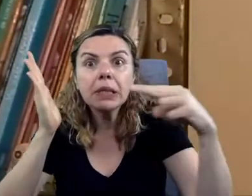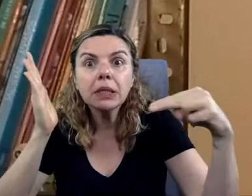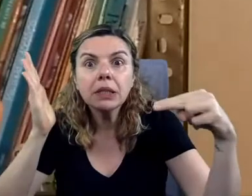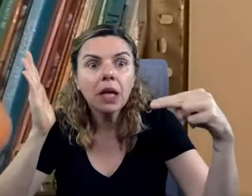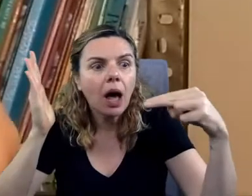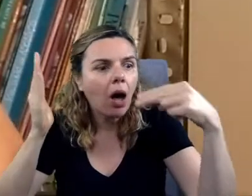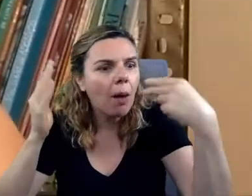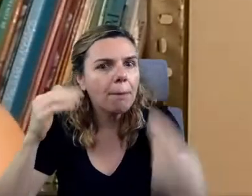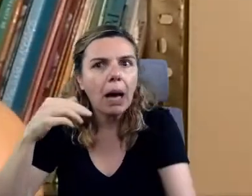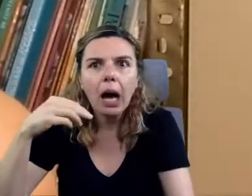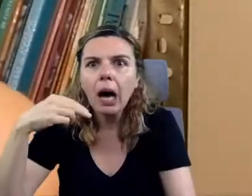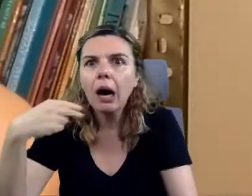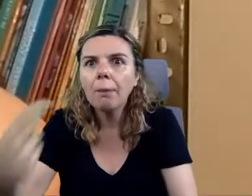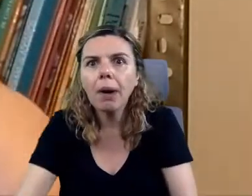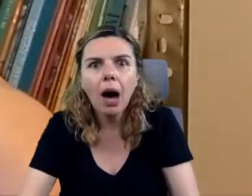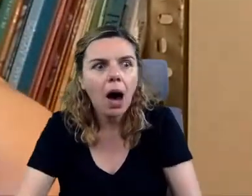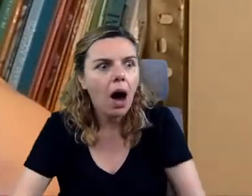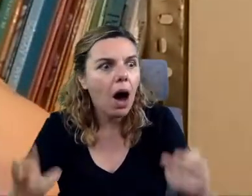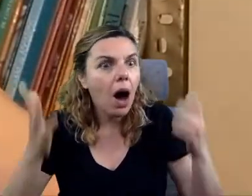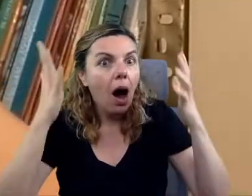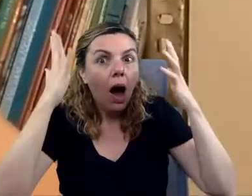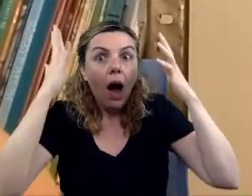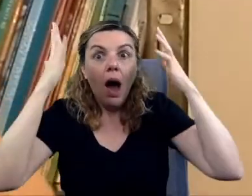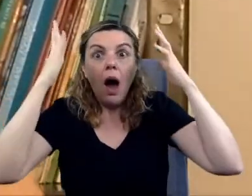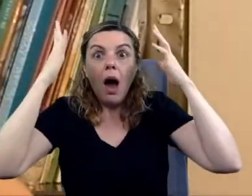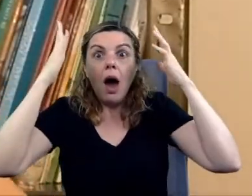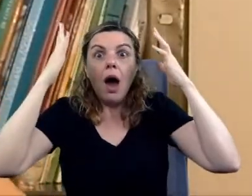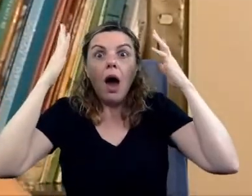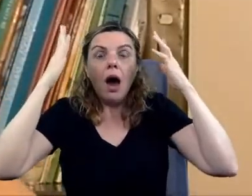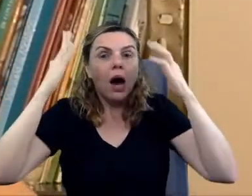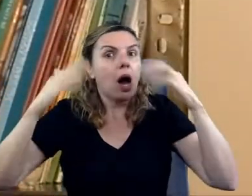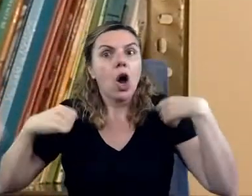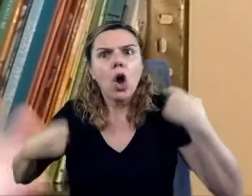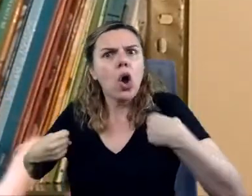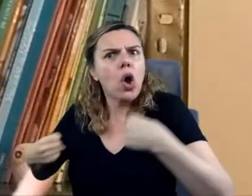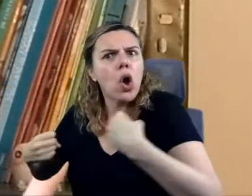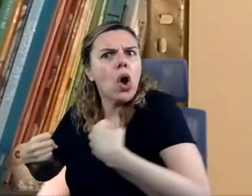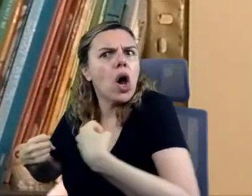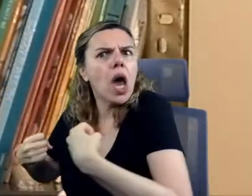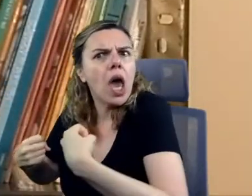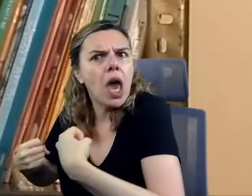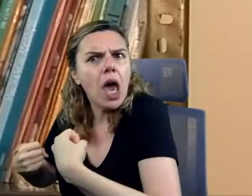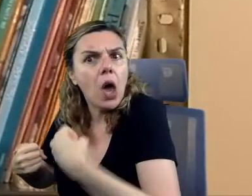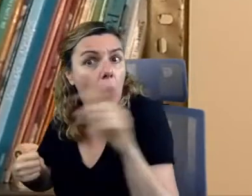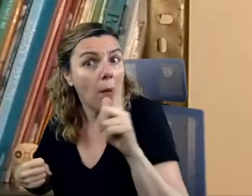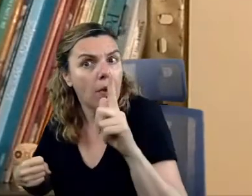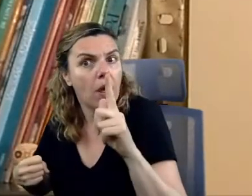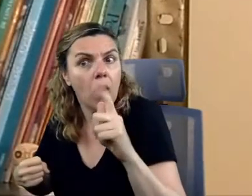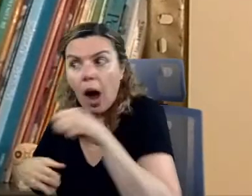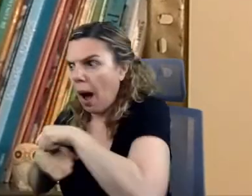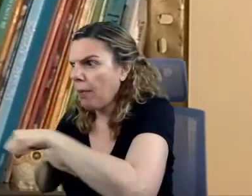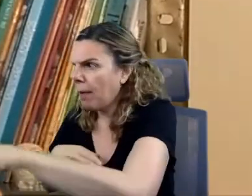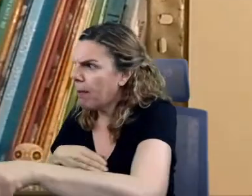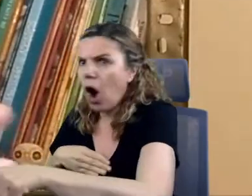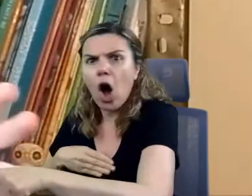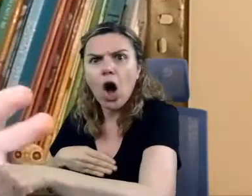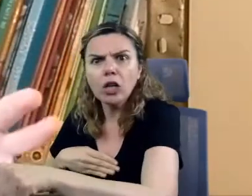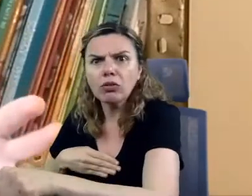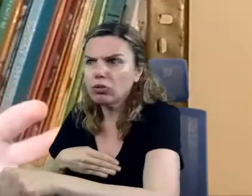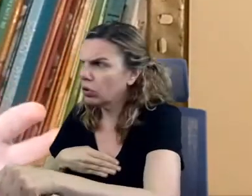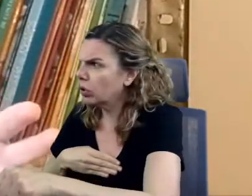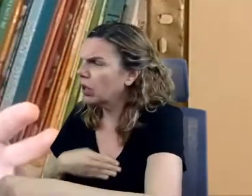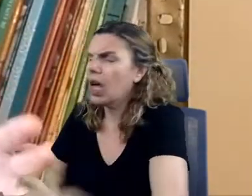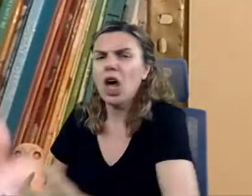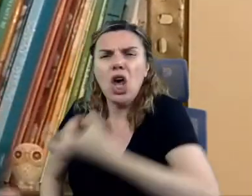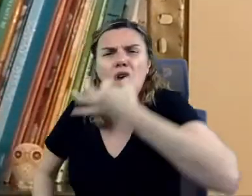Os pincéis voaram. Ele soltou uma exclamação de assombro e saiu a correr. Abriu a porta